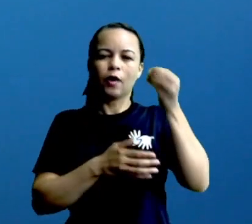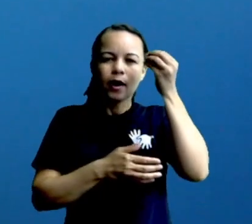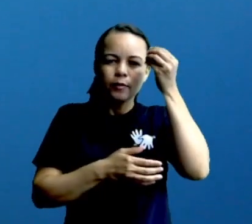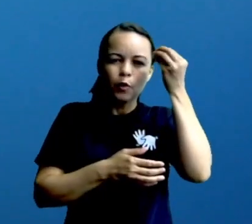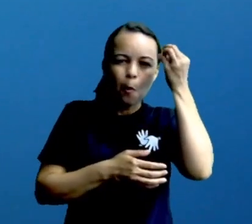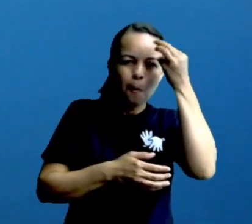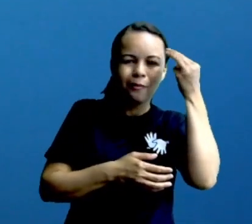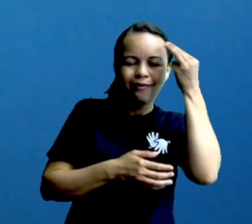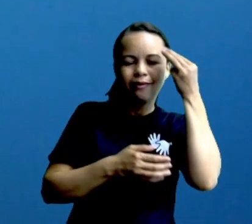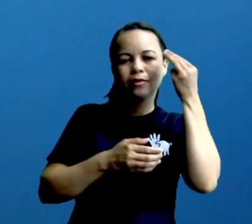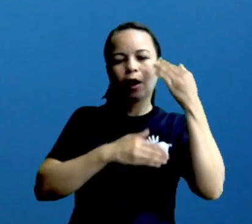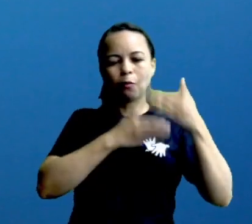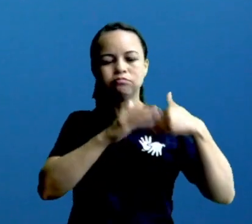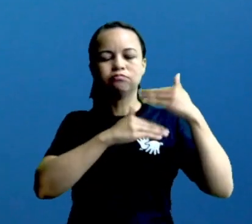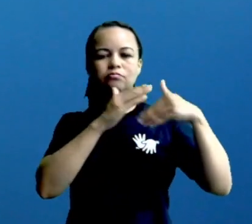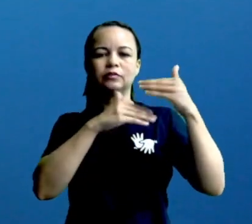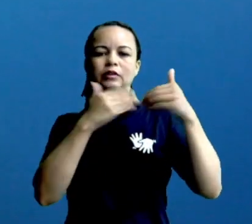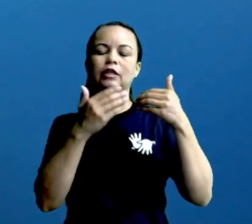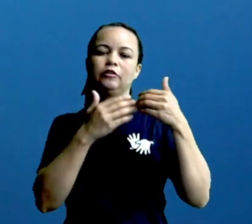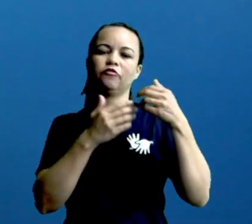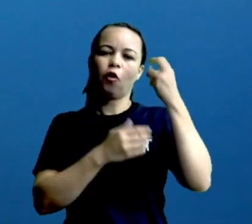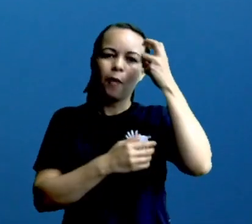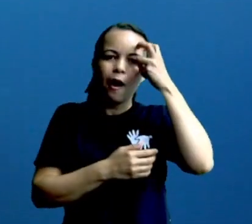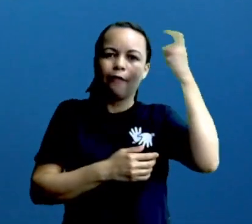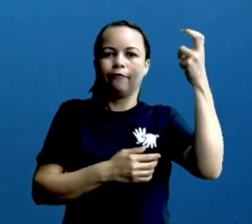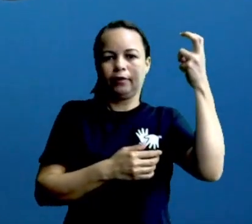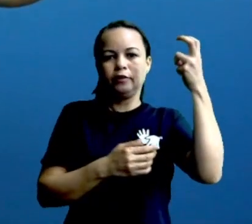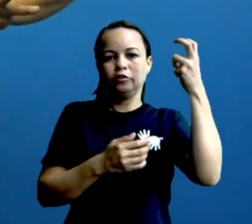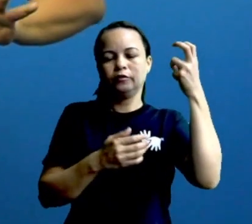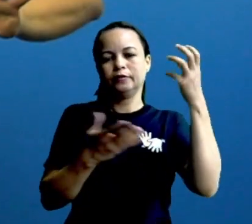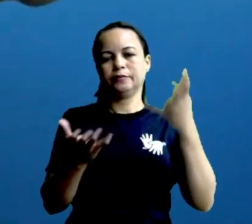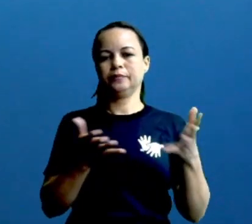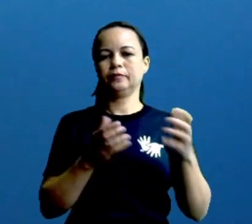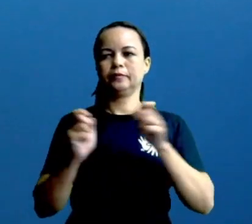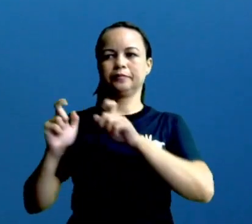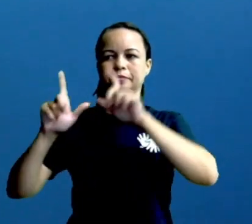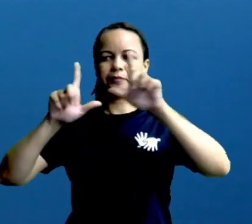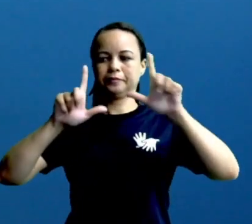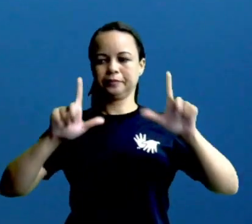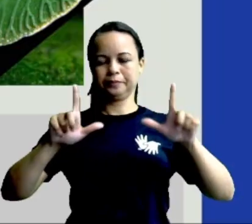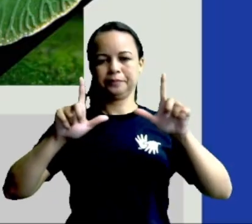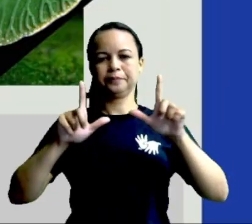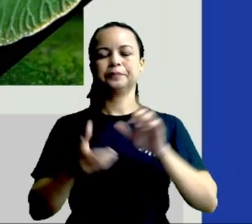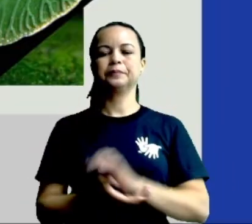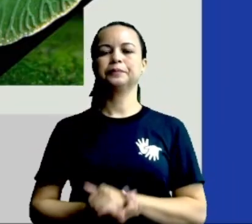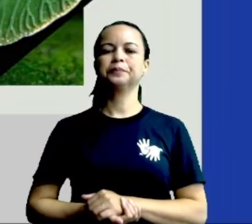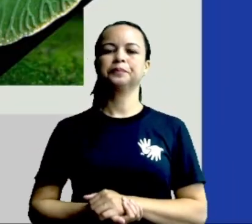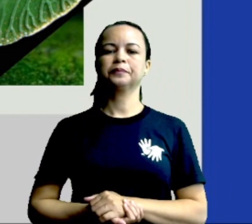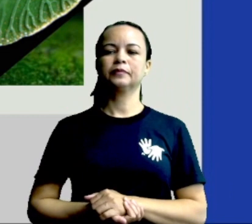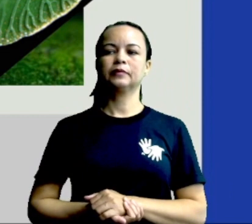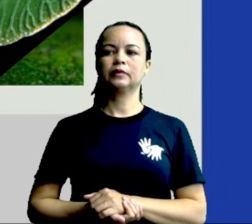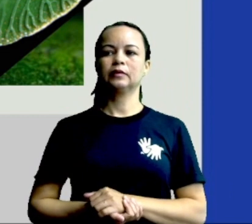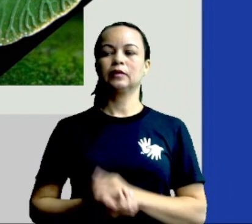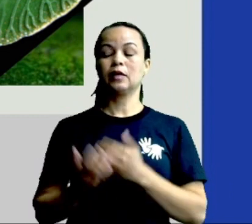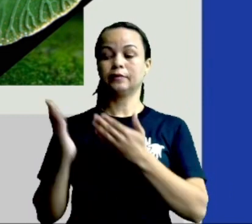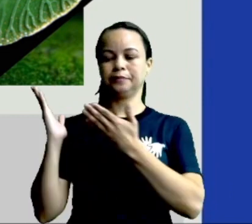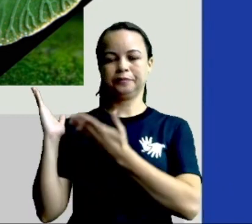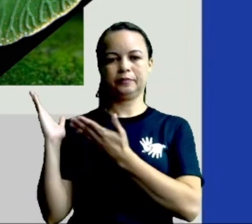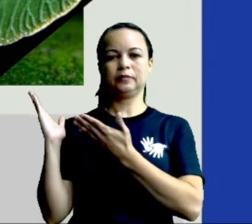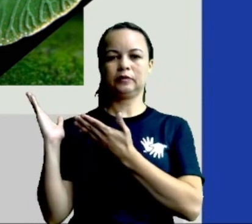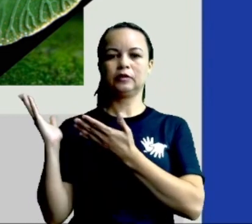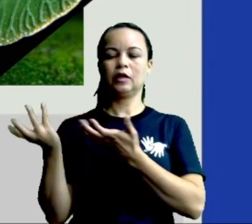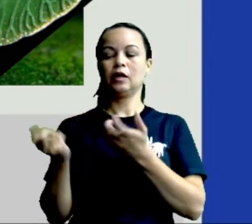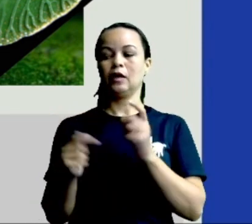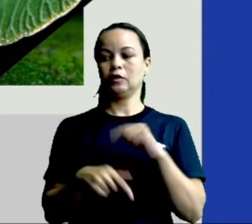que possa conjecturar de forma inteligível para o outro. Abra essa imagem aí, por favor, produção. Sou um